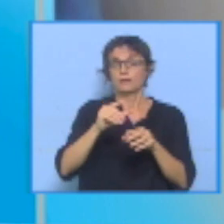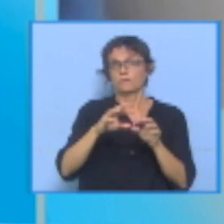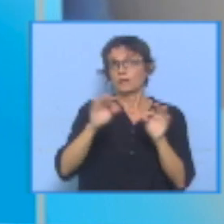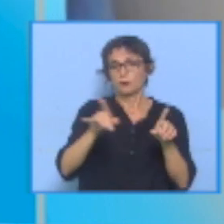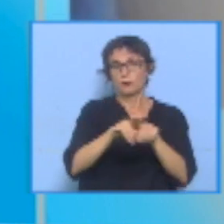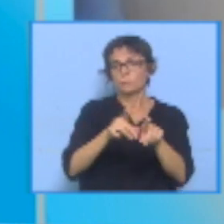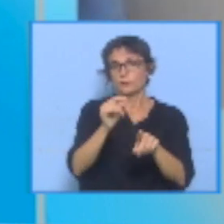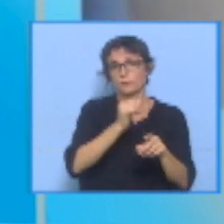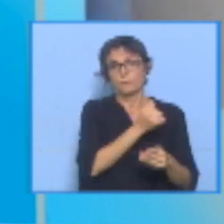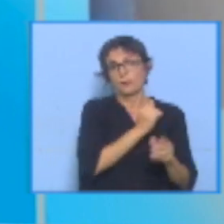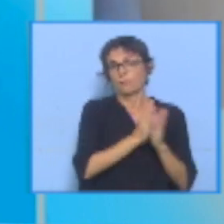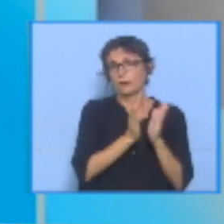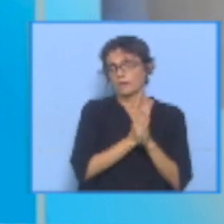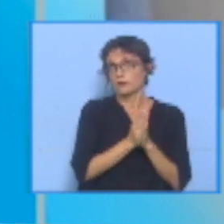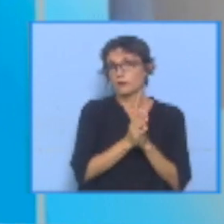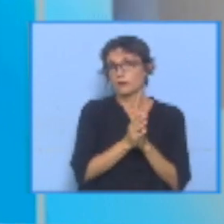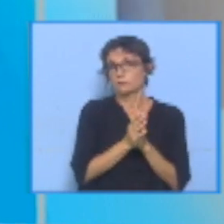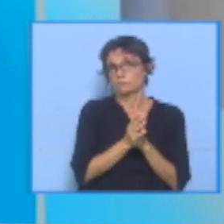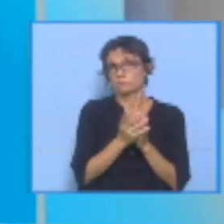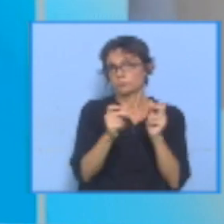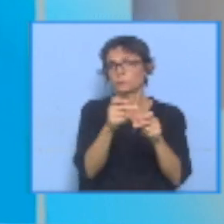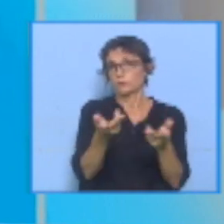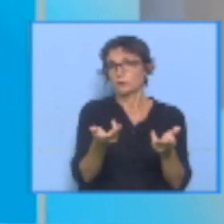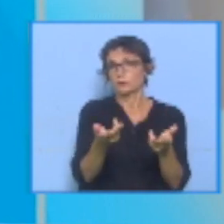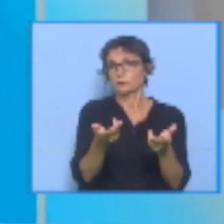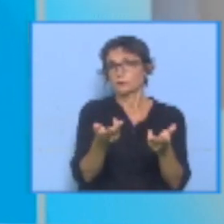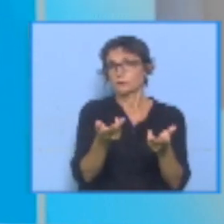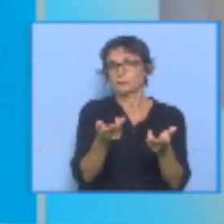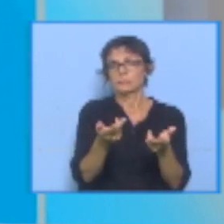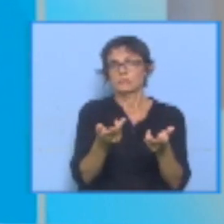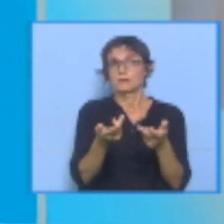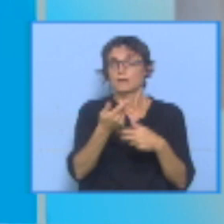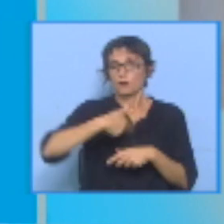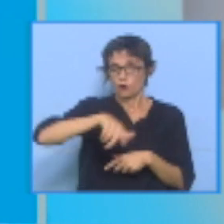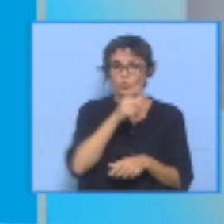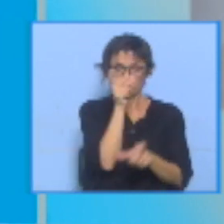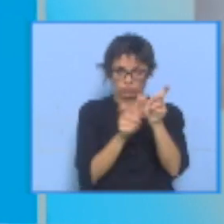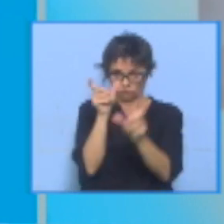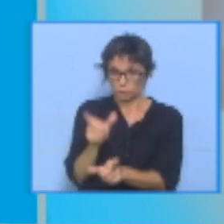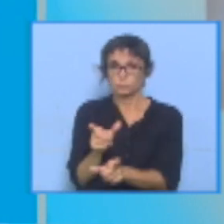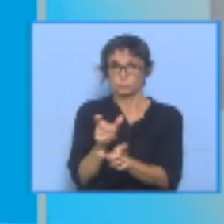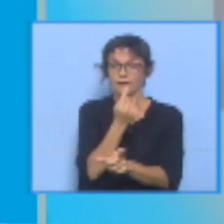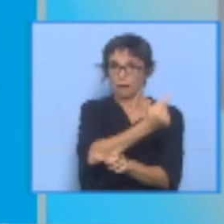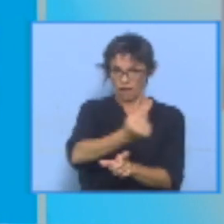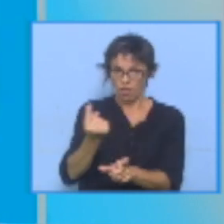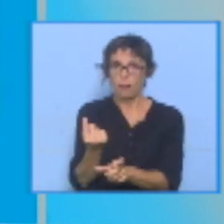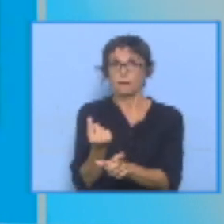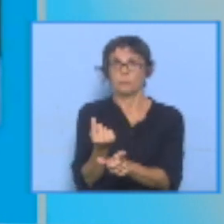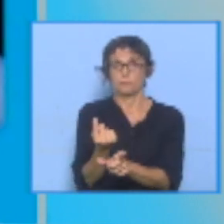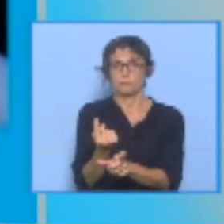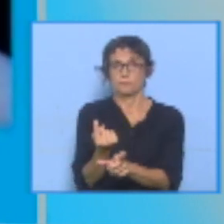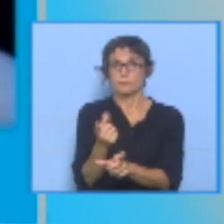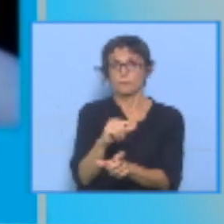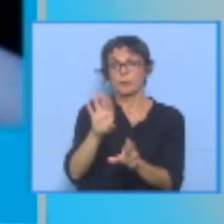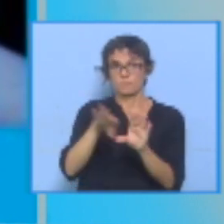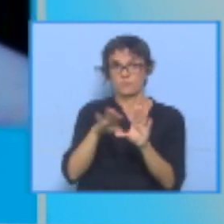queremos acreditar que, enquanto cidadãos, vamos ter isto em conta E a nossa participação política